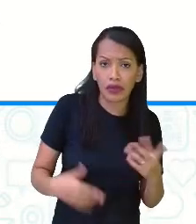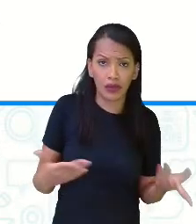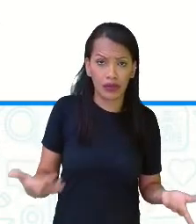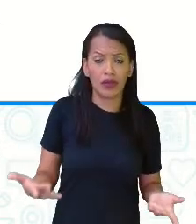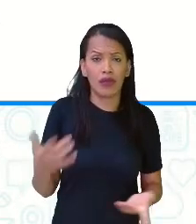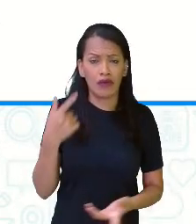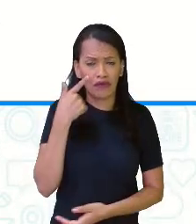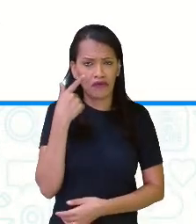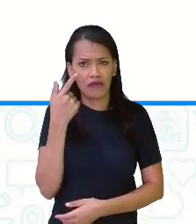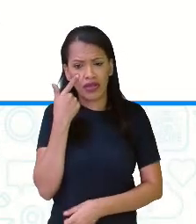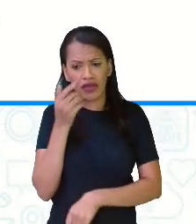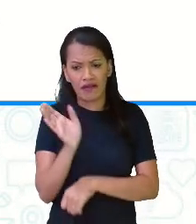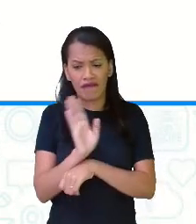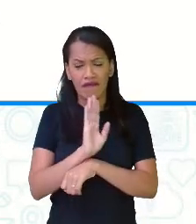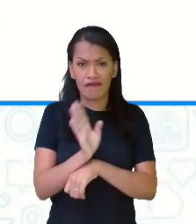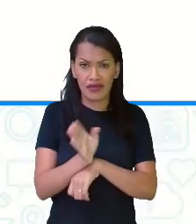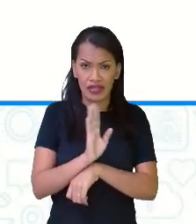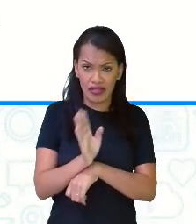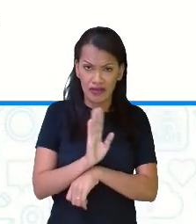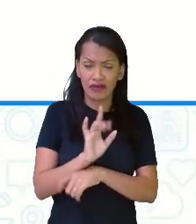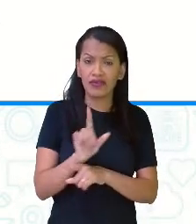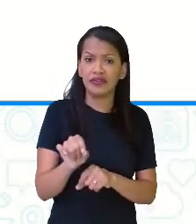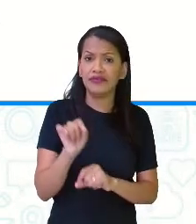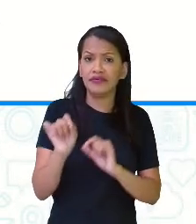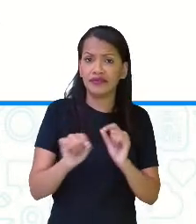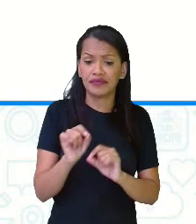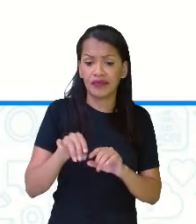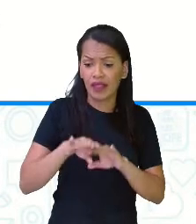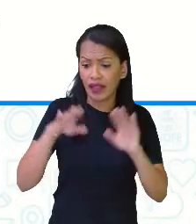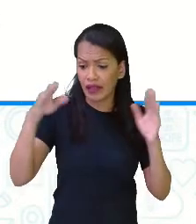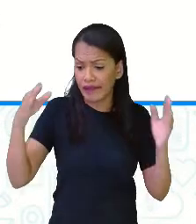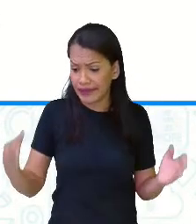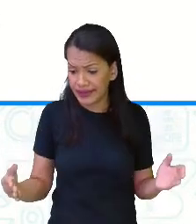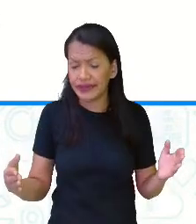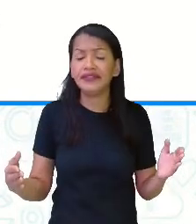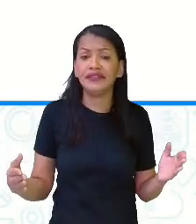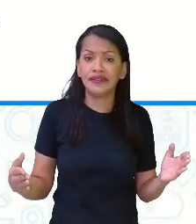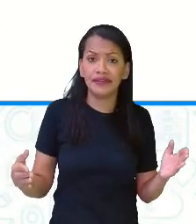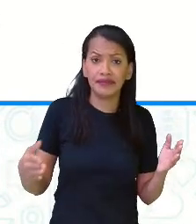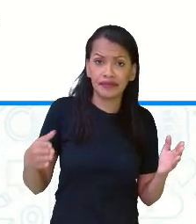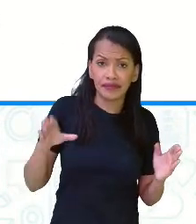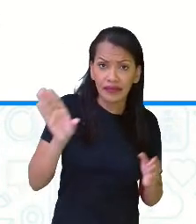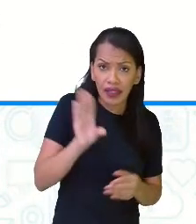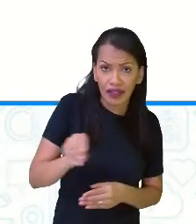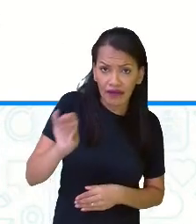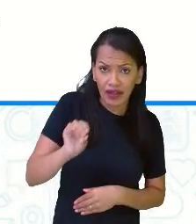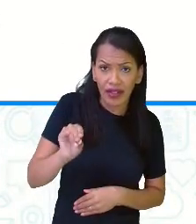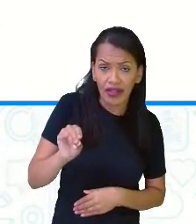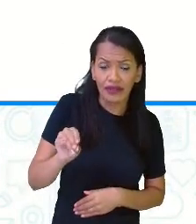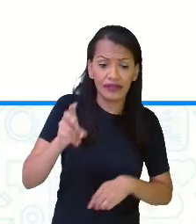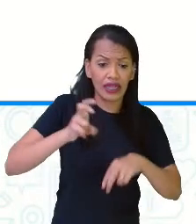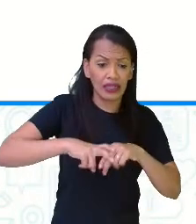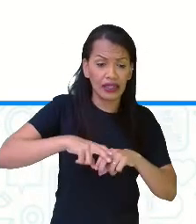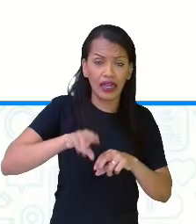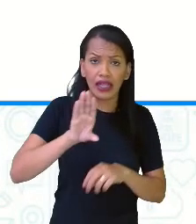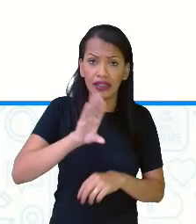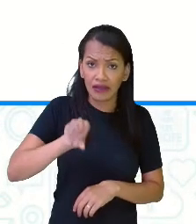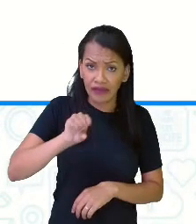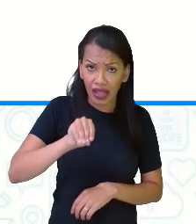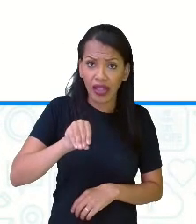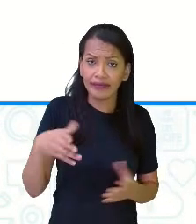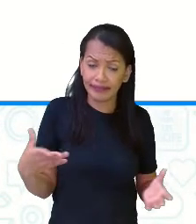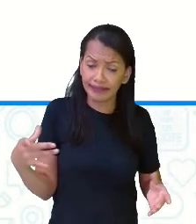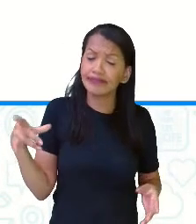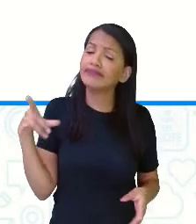assiste filmes que tem seres animados como mesa, cadeira, que falam. Pronto, no teatro também pode ter